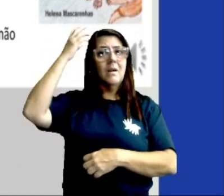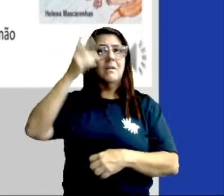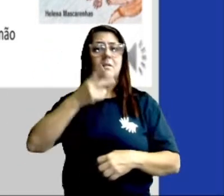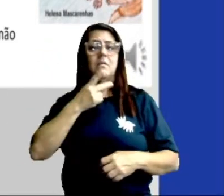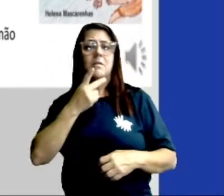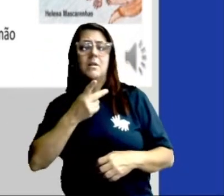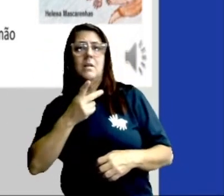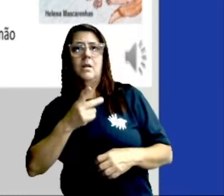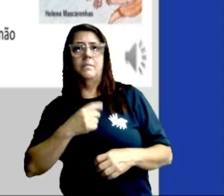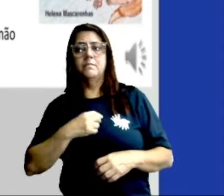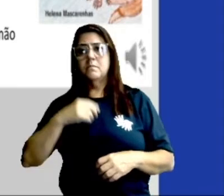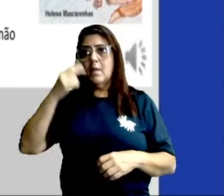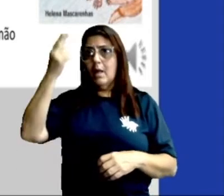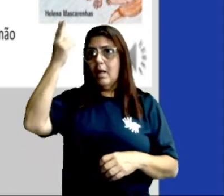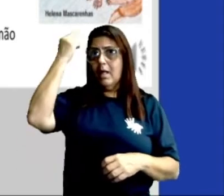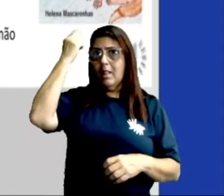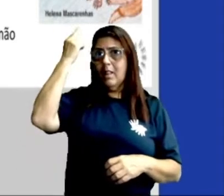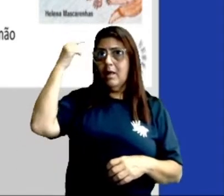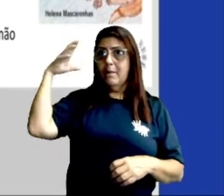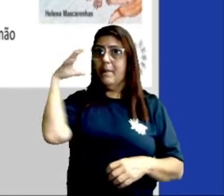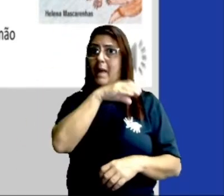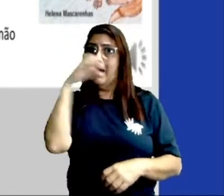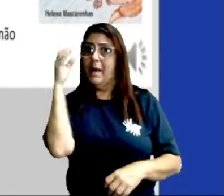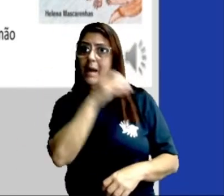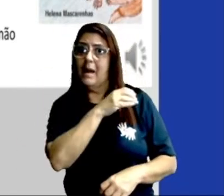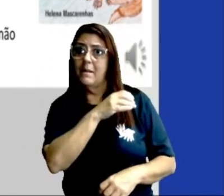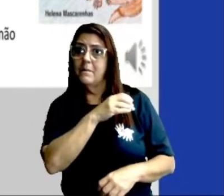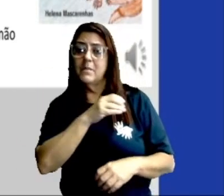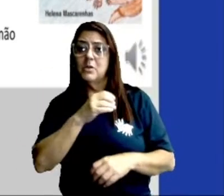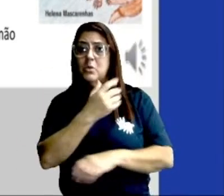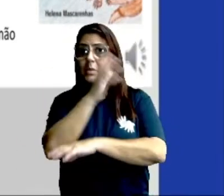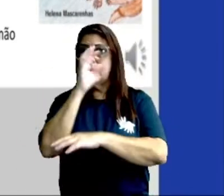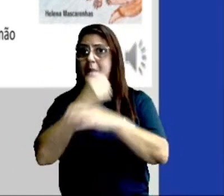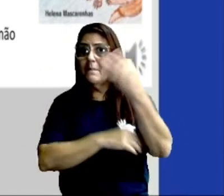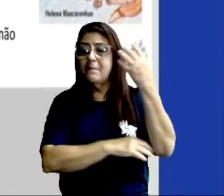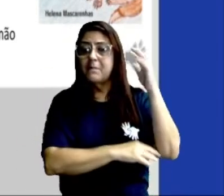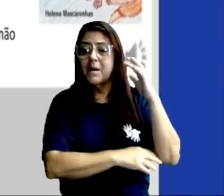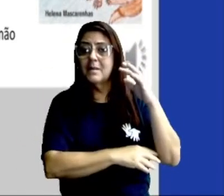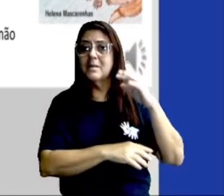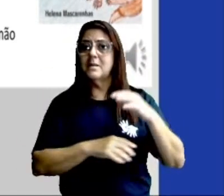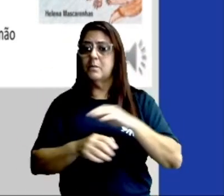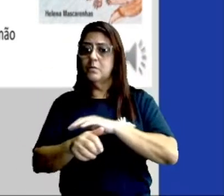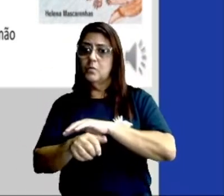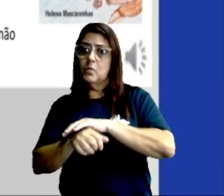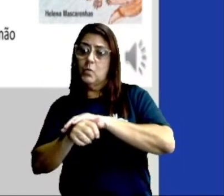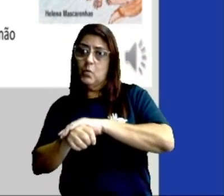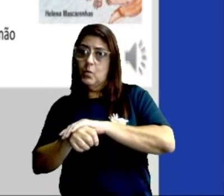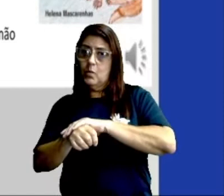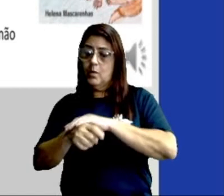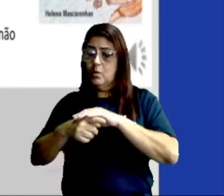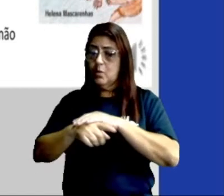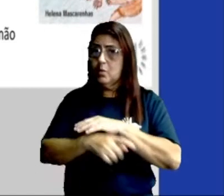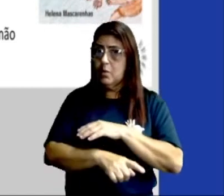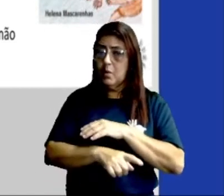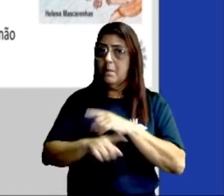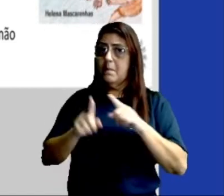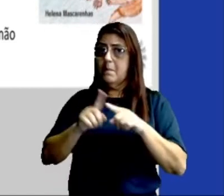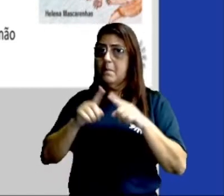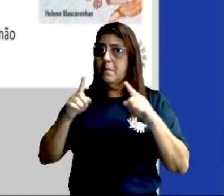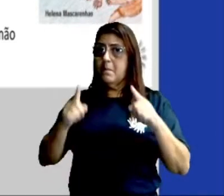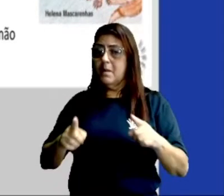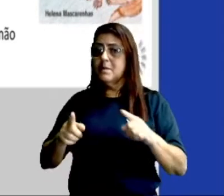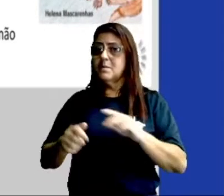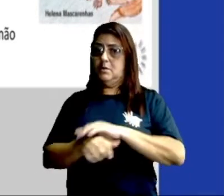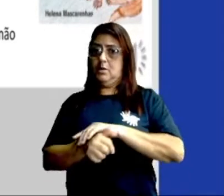a lebre é o animal mais veloz da mata. Lá embaixo, o tatu responde: mas a tartaruga é